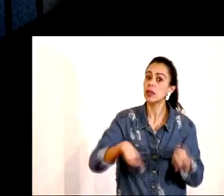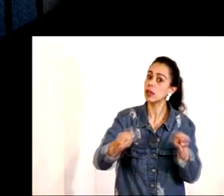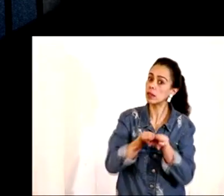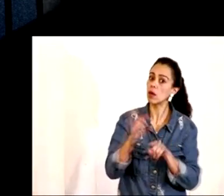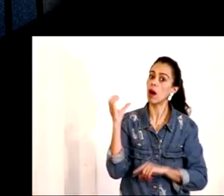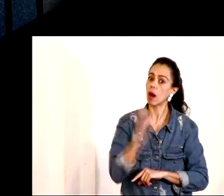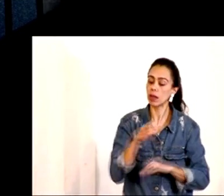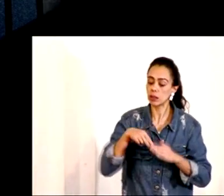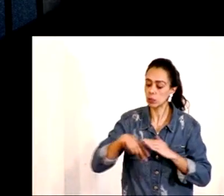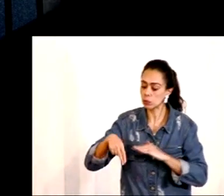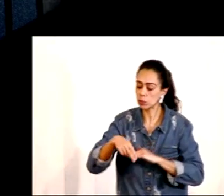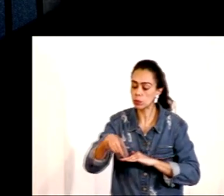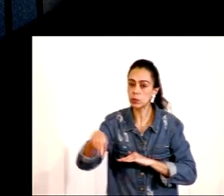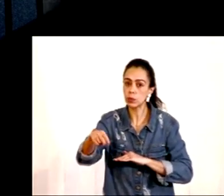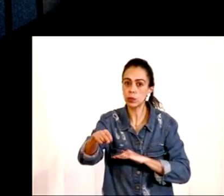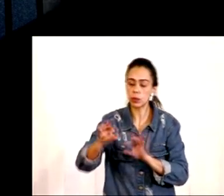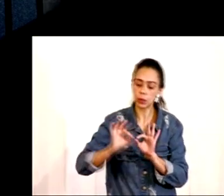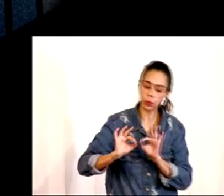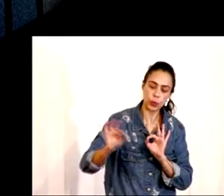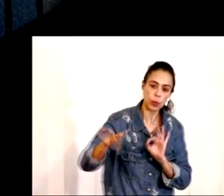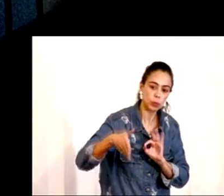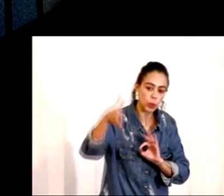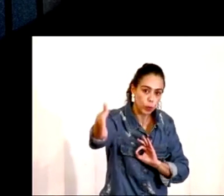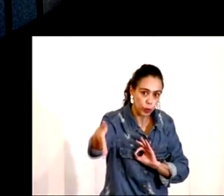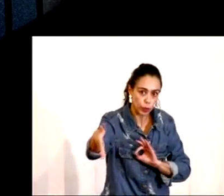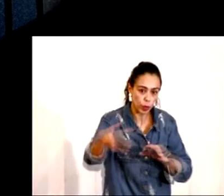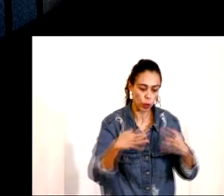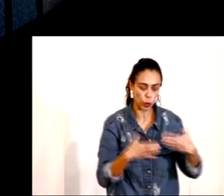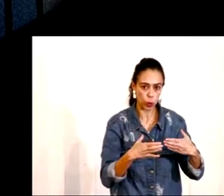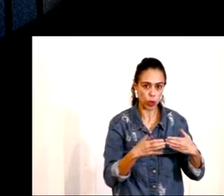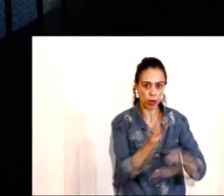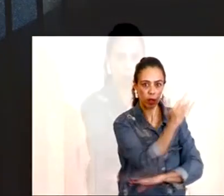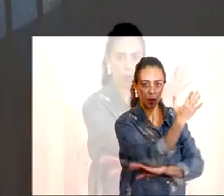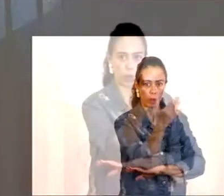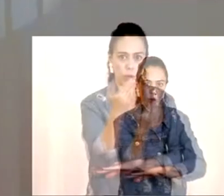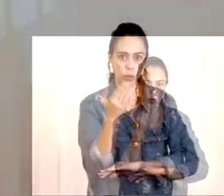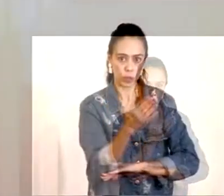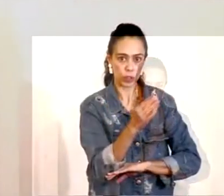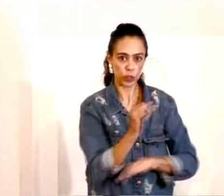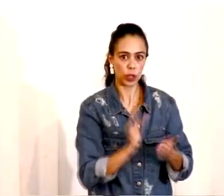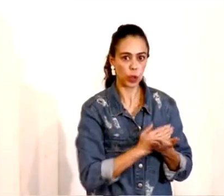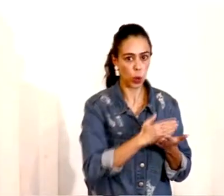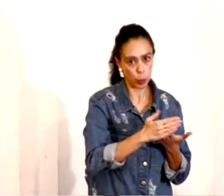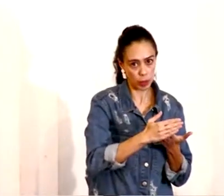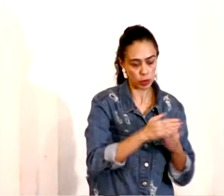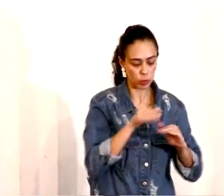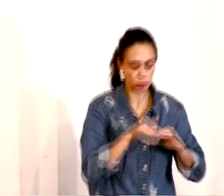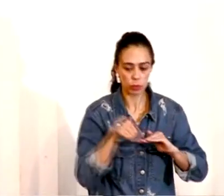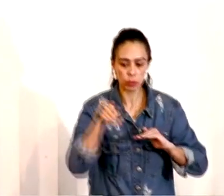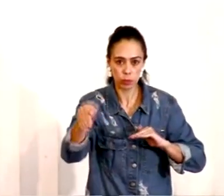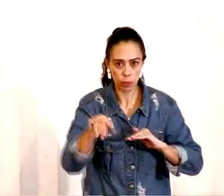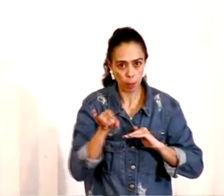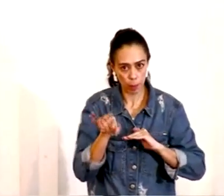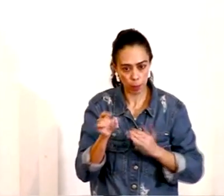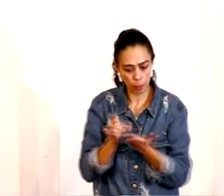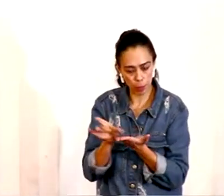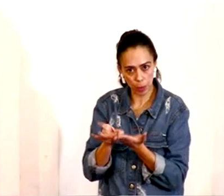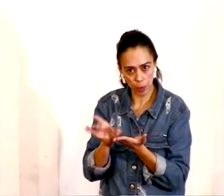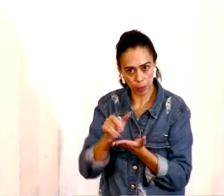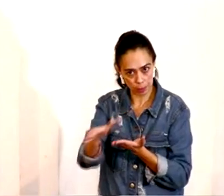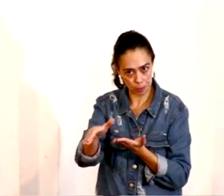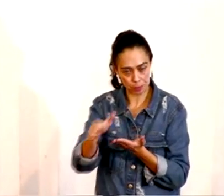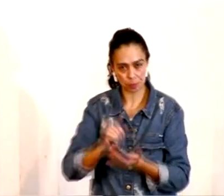ao oriente do Éden. Queridos, na pergunta 14 do breve catecismo, um dos nossos símbolos de